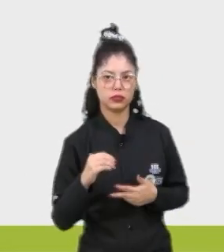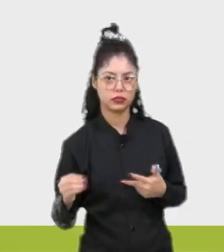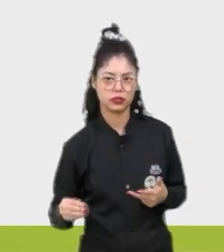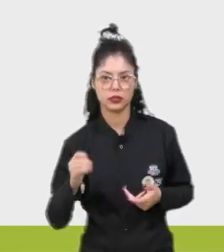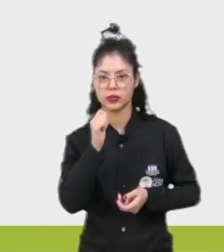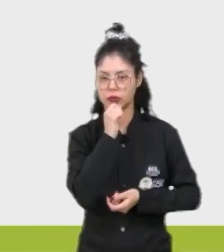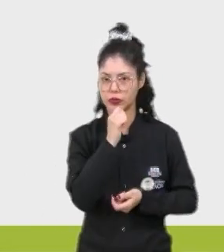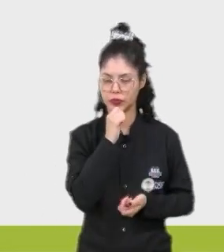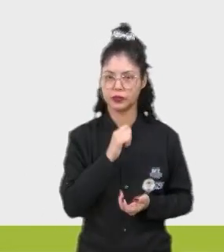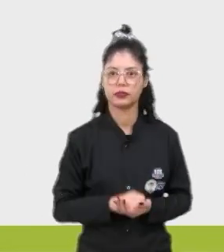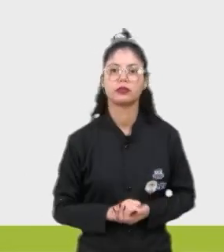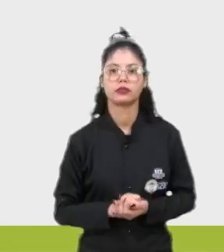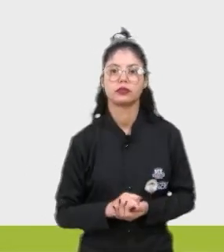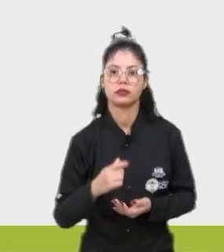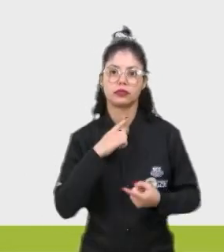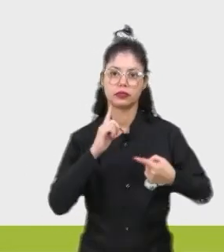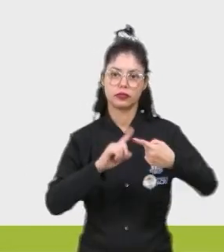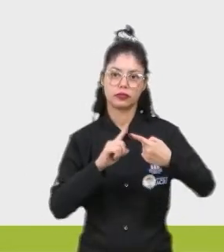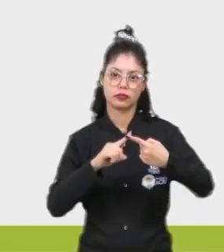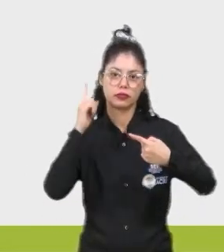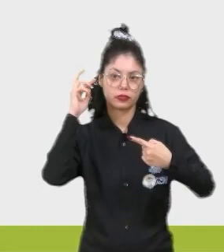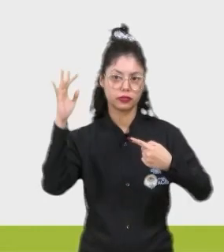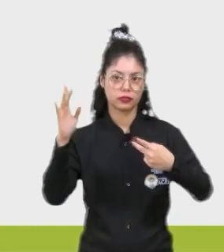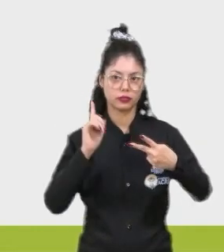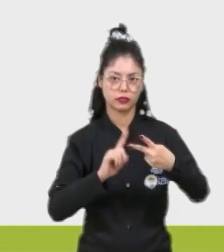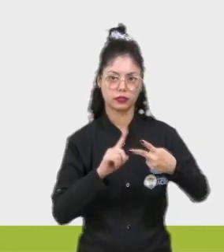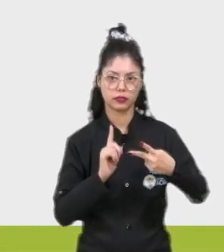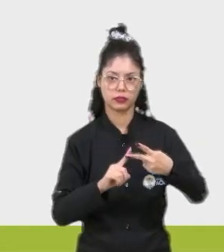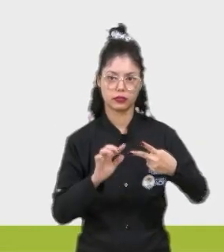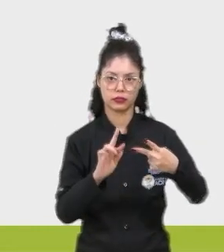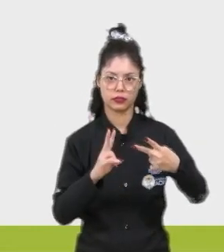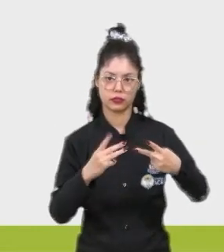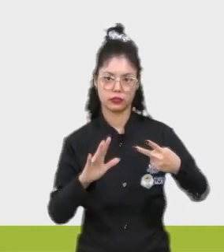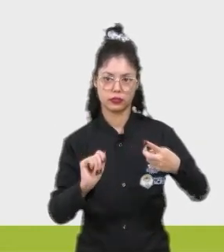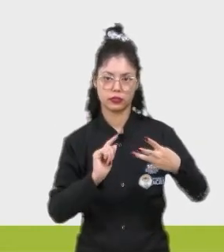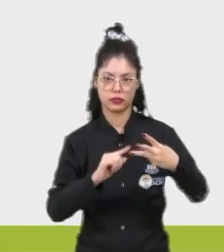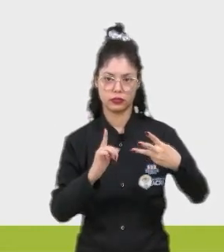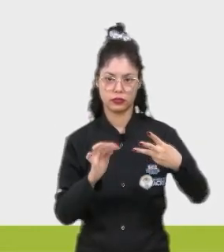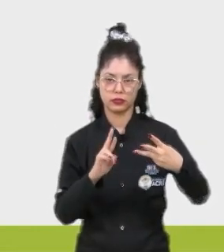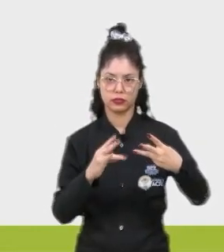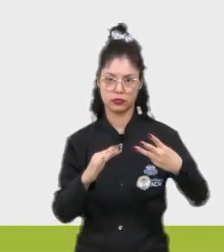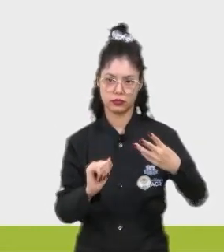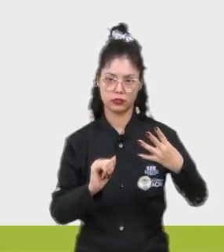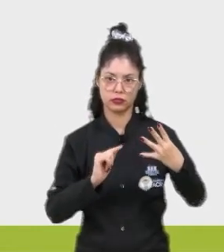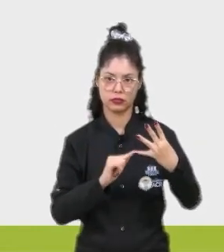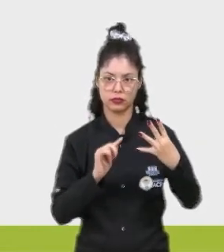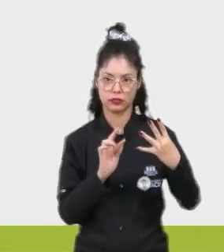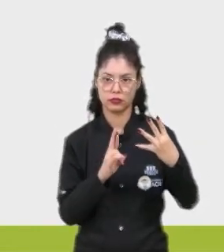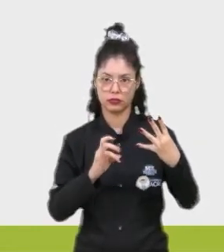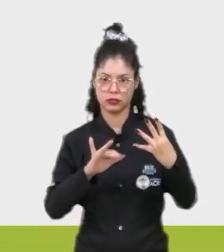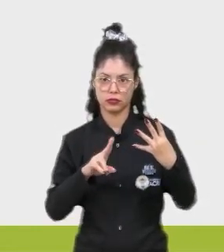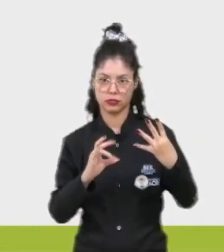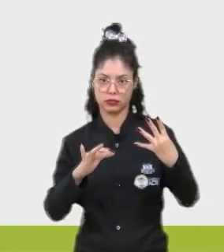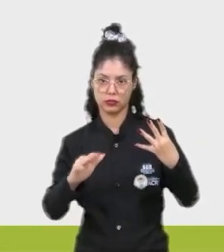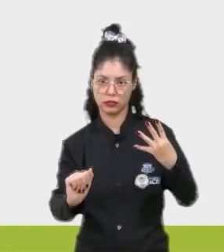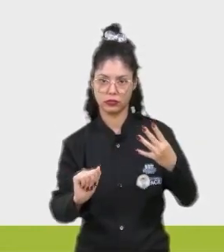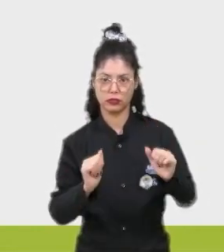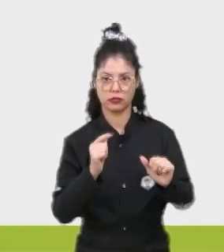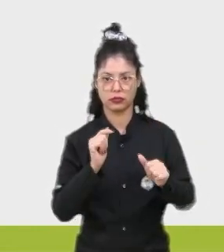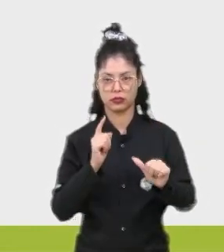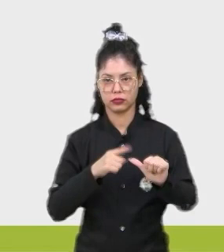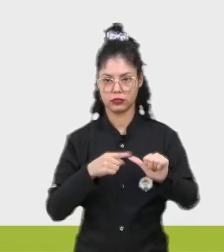de ondulatória. Temos o fenômeno de reflexão, refração, difração,